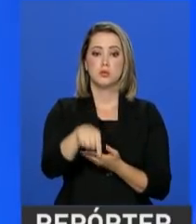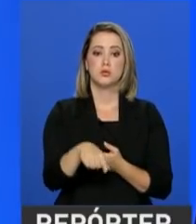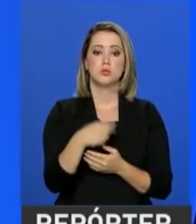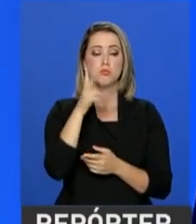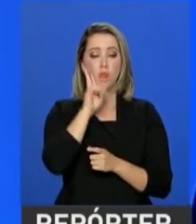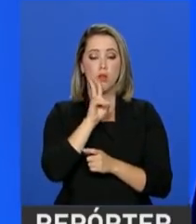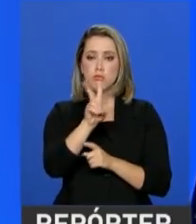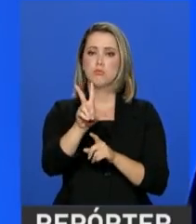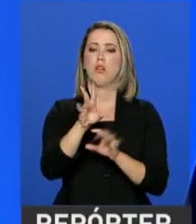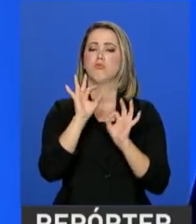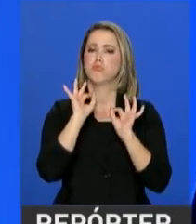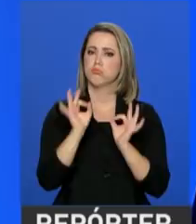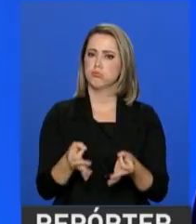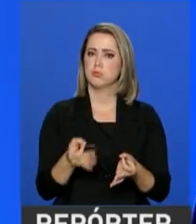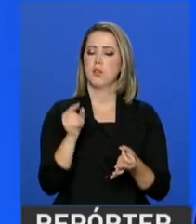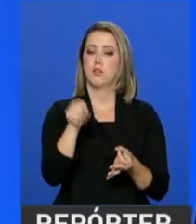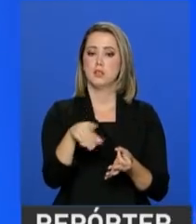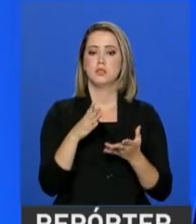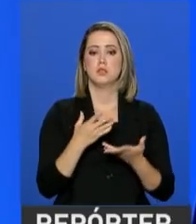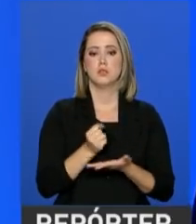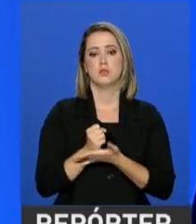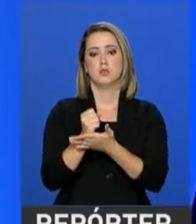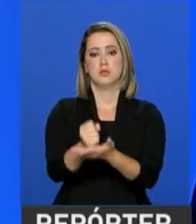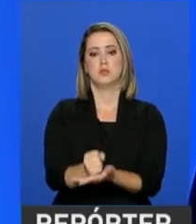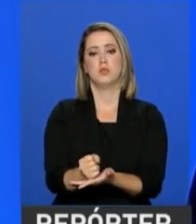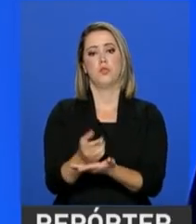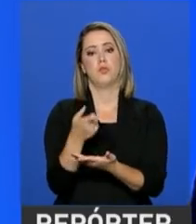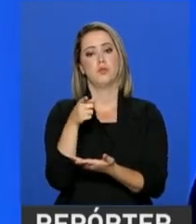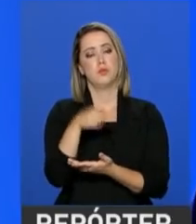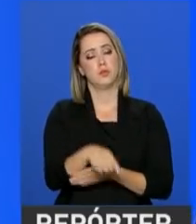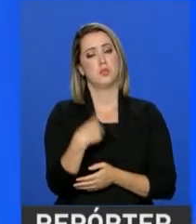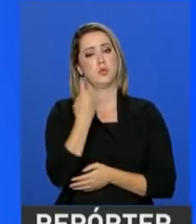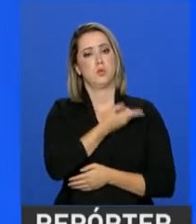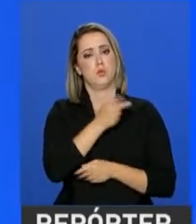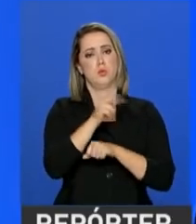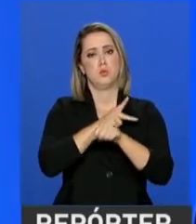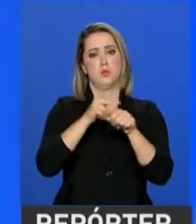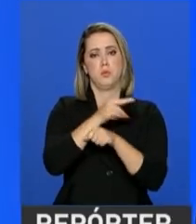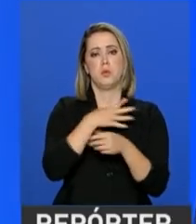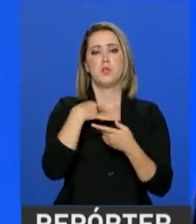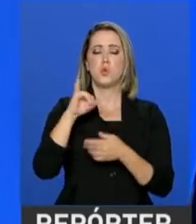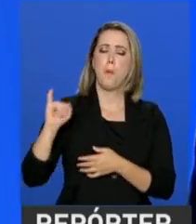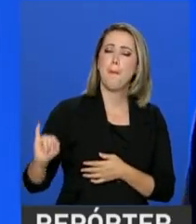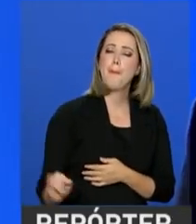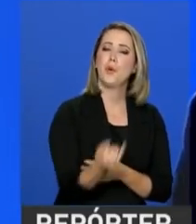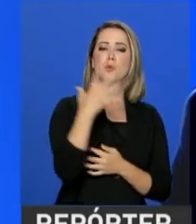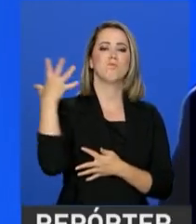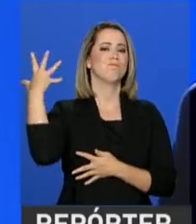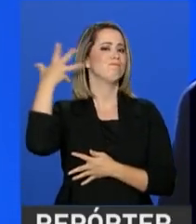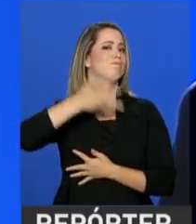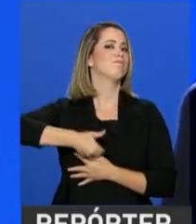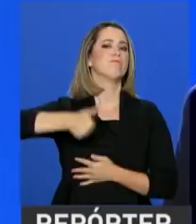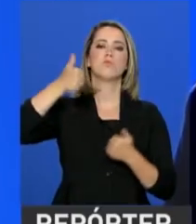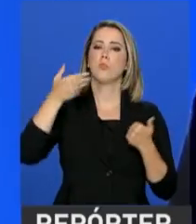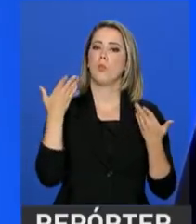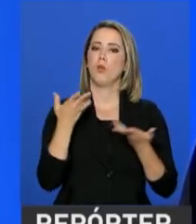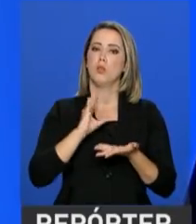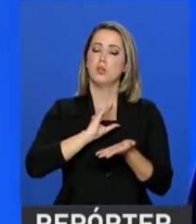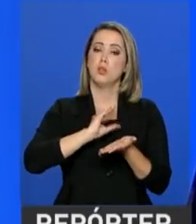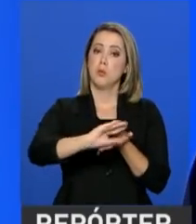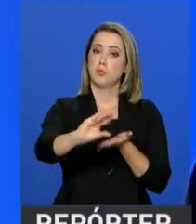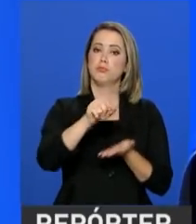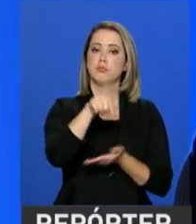olhos vistos, de modo que oferece-se no nosso país uma oportunidade extraordinária para